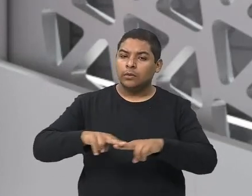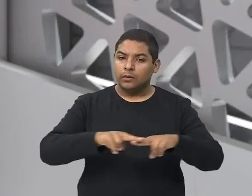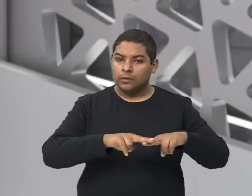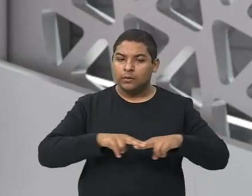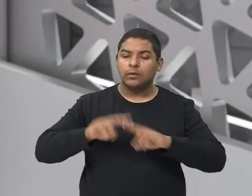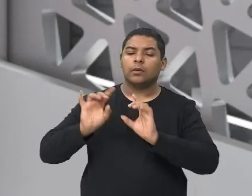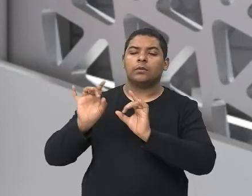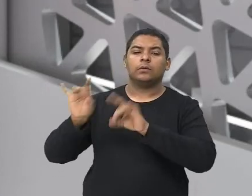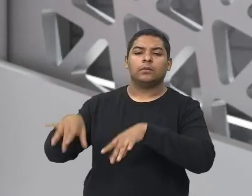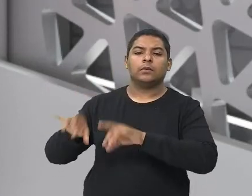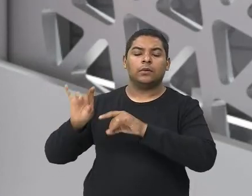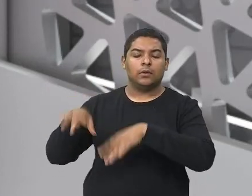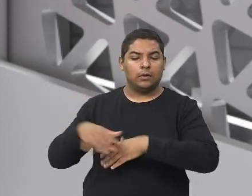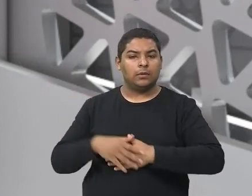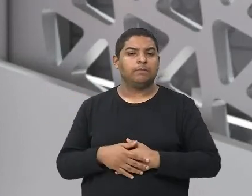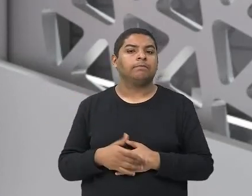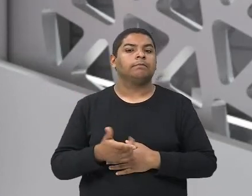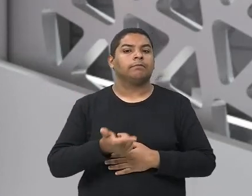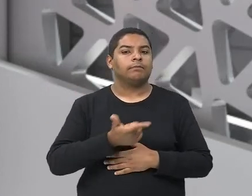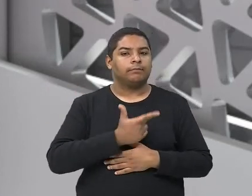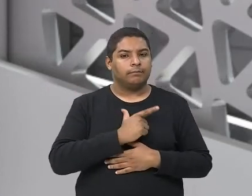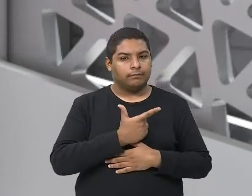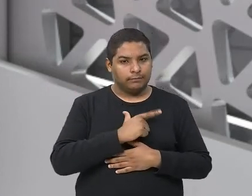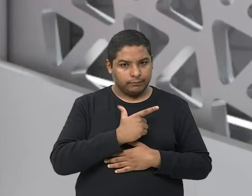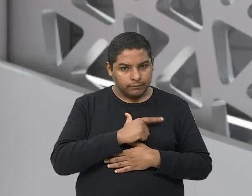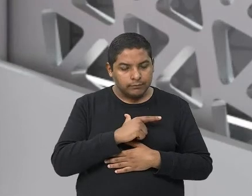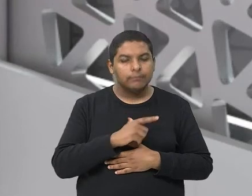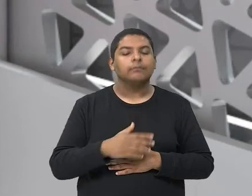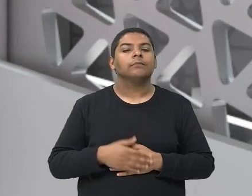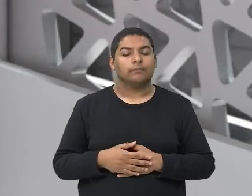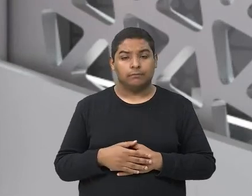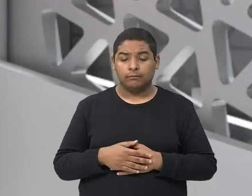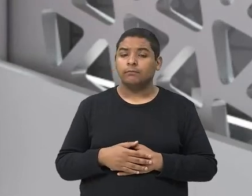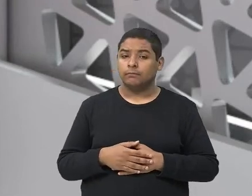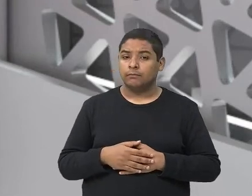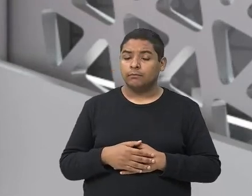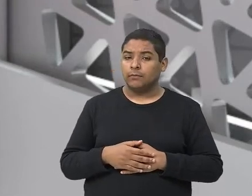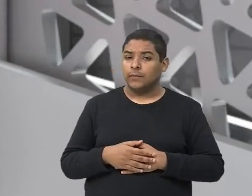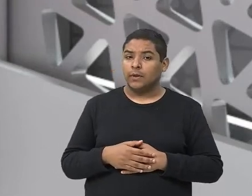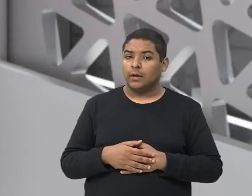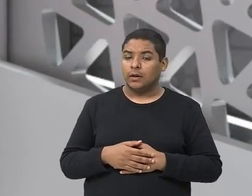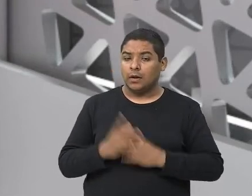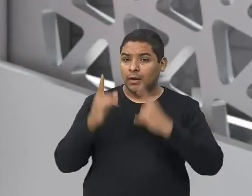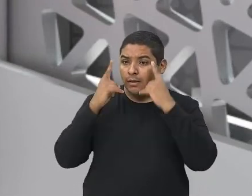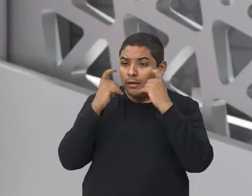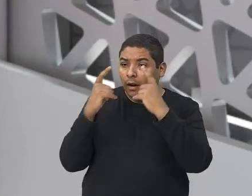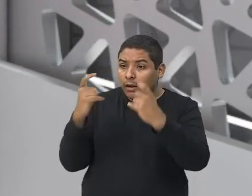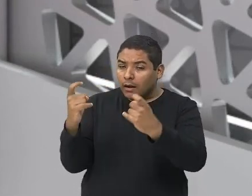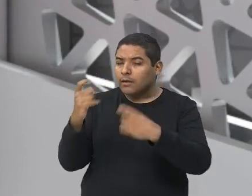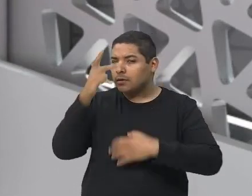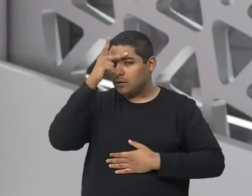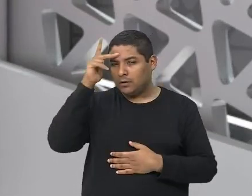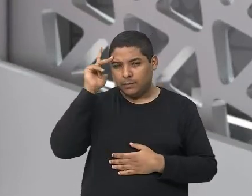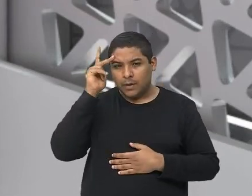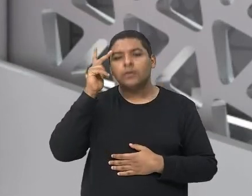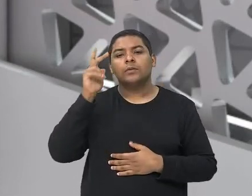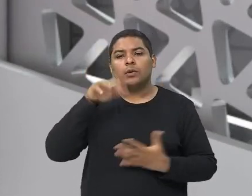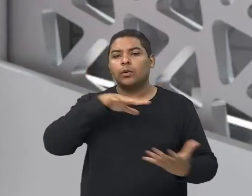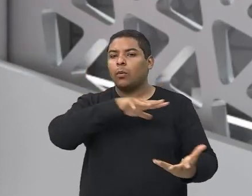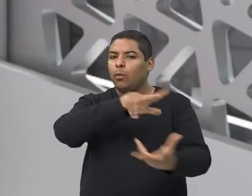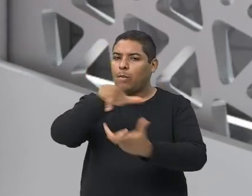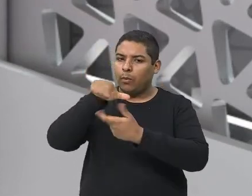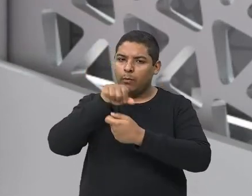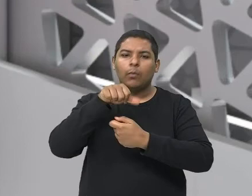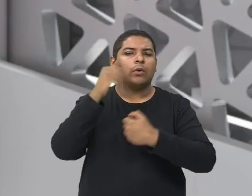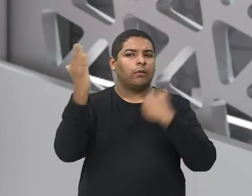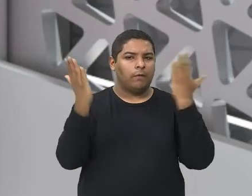junto com a Austrália. A gente observa que acaba chamando muito a atenção das pessoas ao redor do planeta,